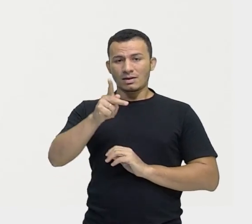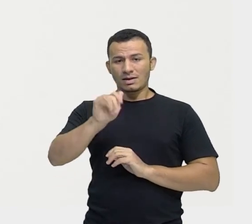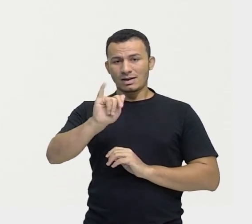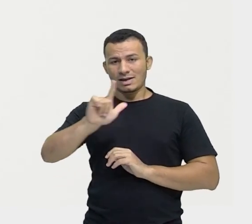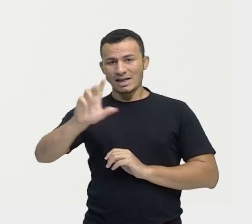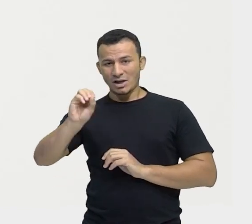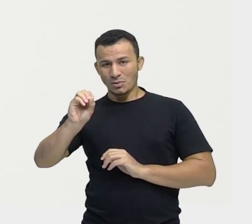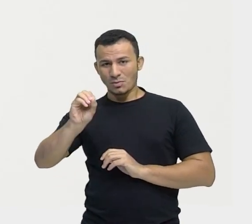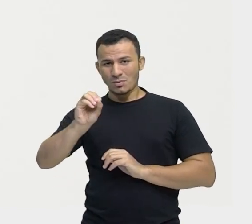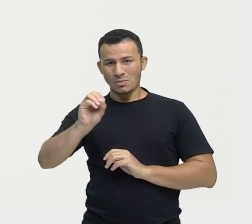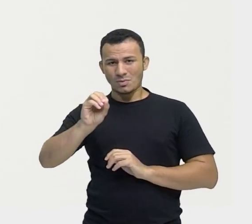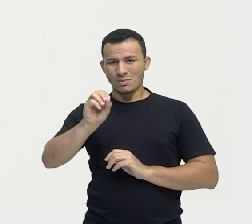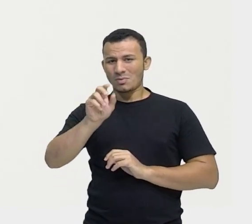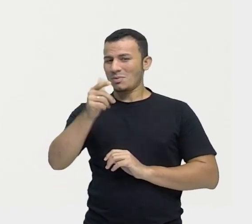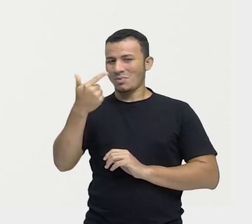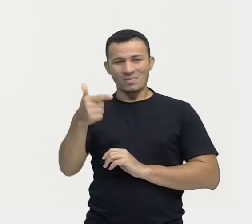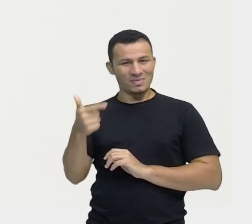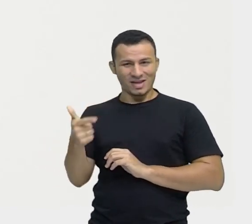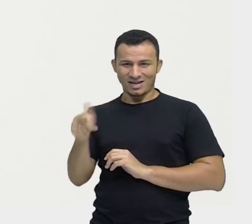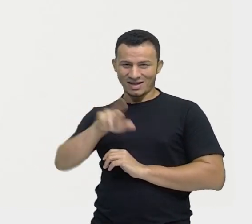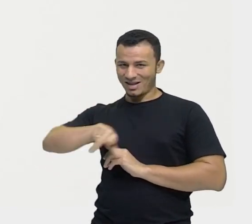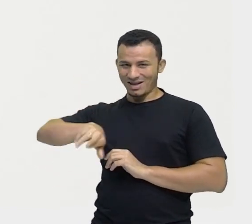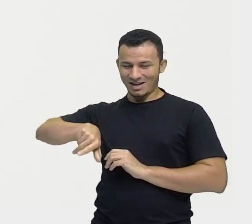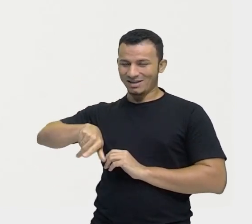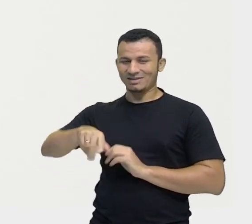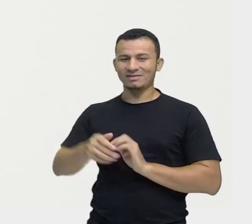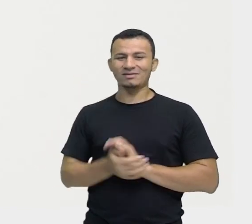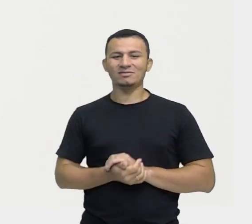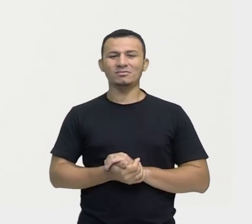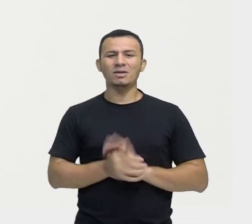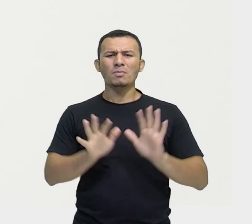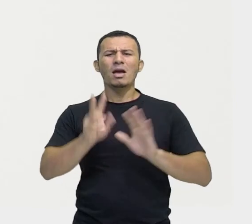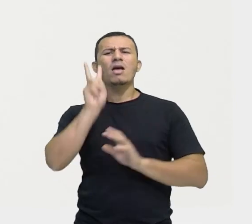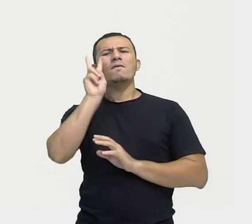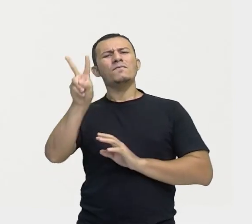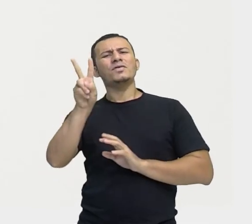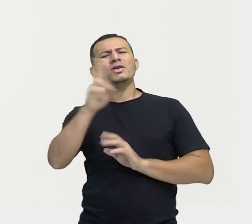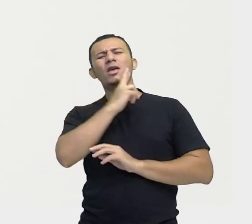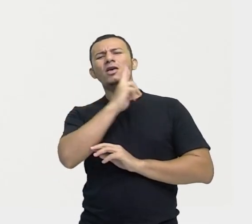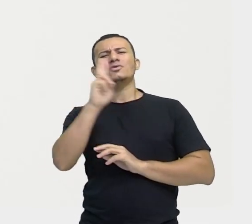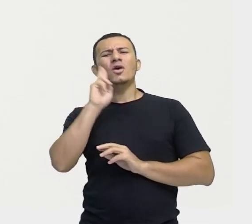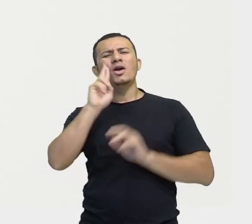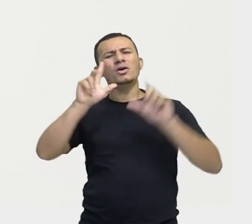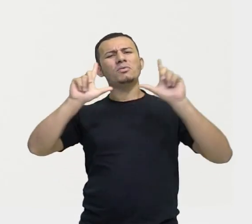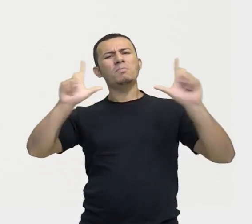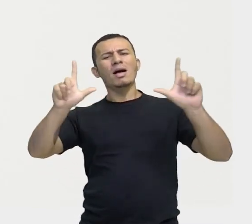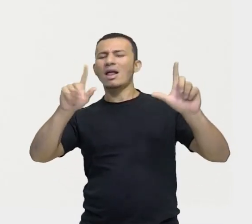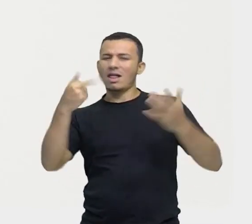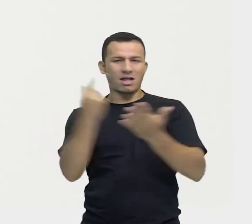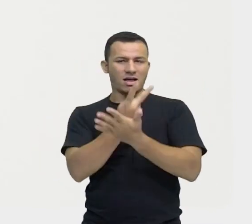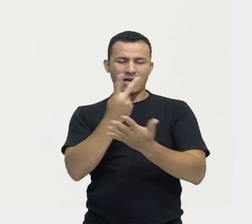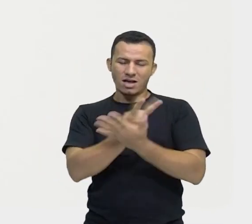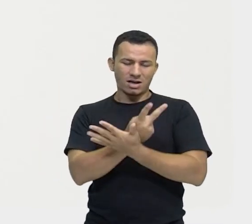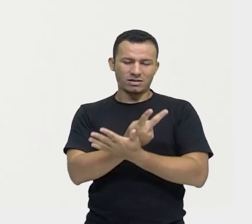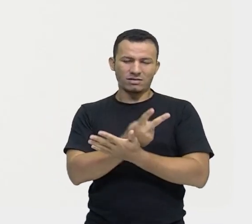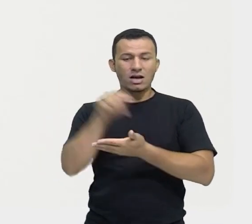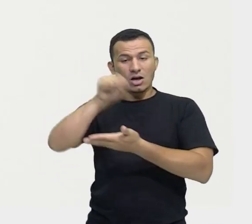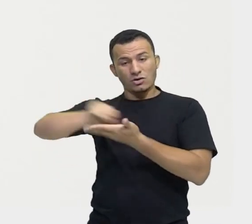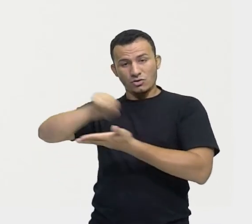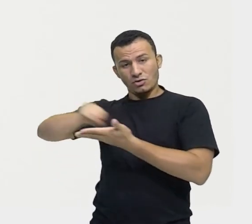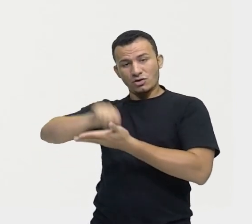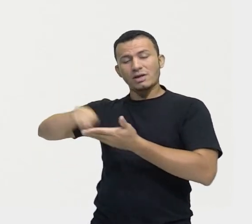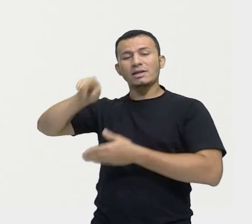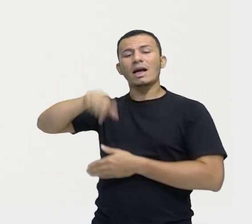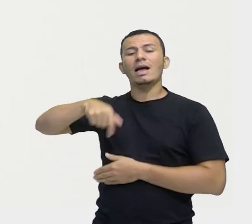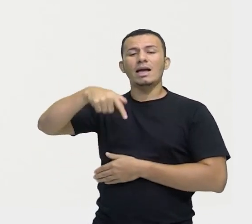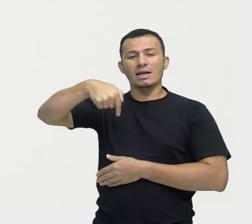existe, tá bom? Fique bem claro isso. Ah, eu vi na placa do restaurante, professor, em algum lugar, tá errado. Quilo é com QU,